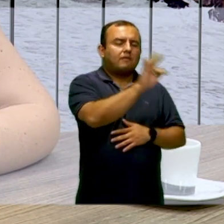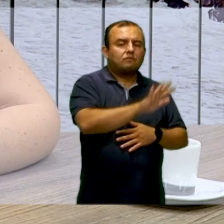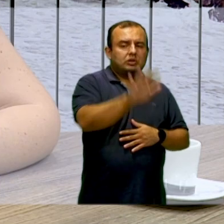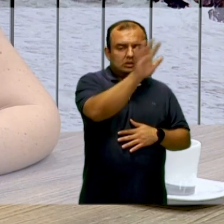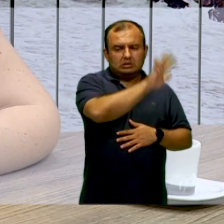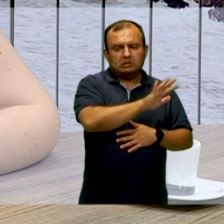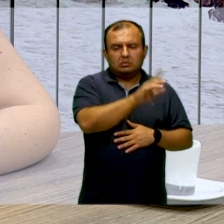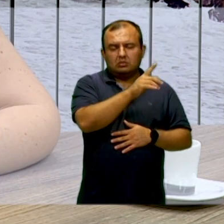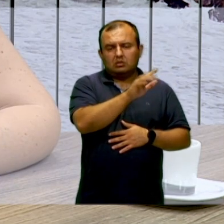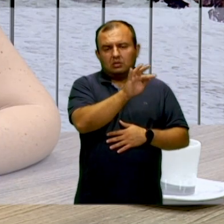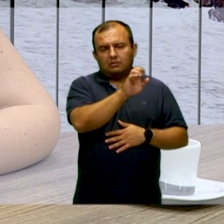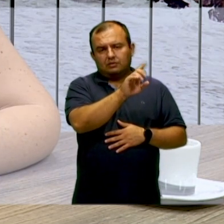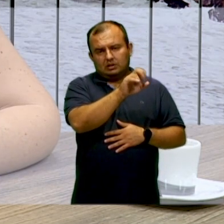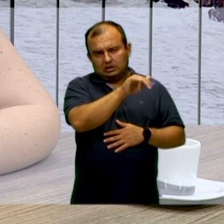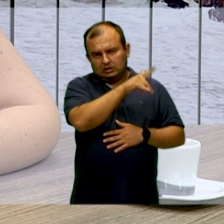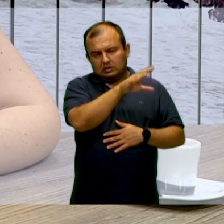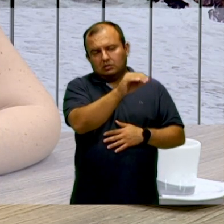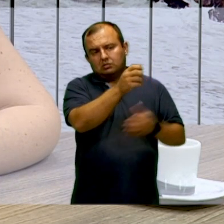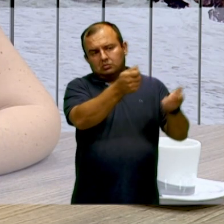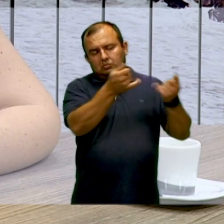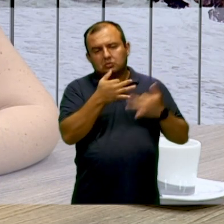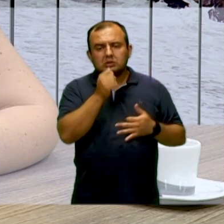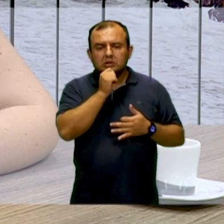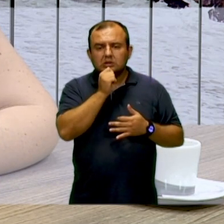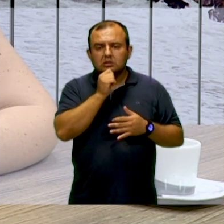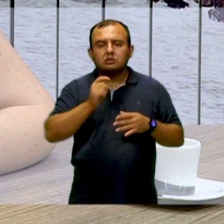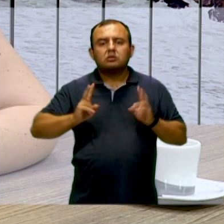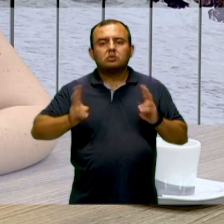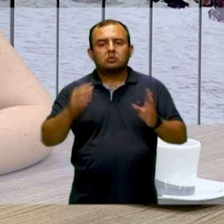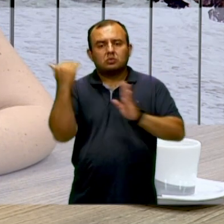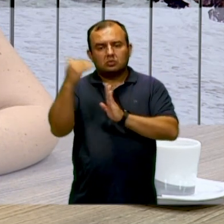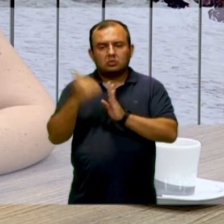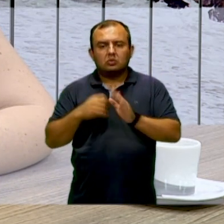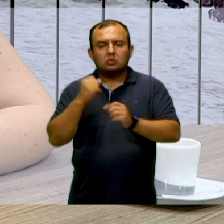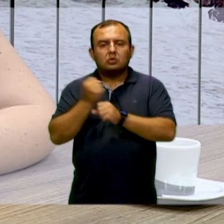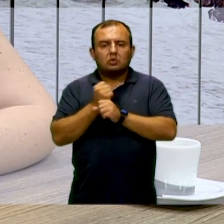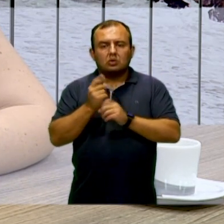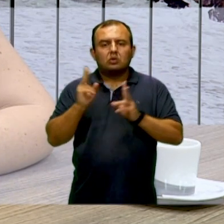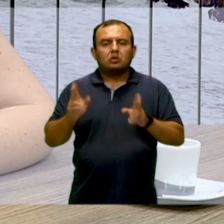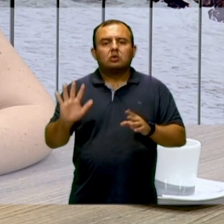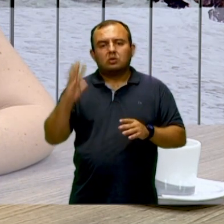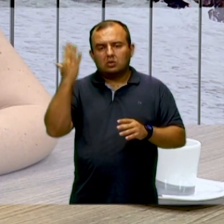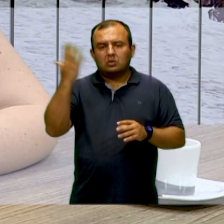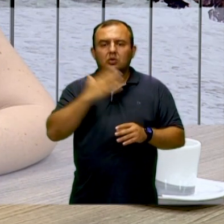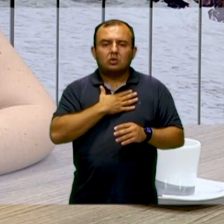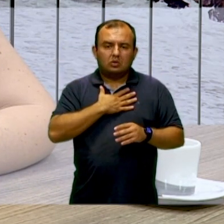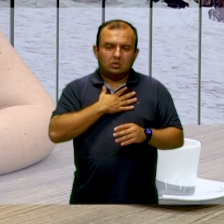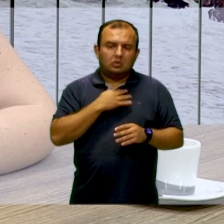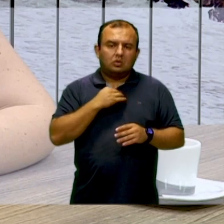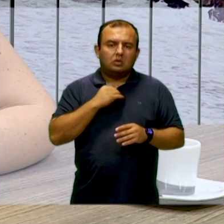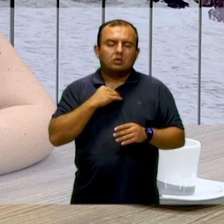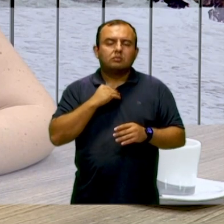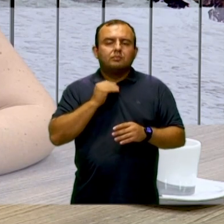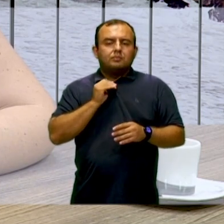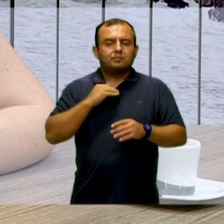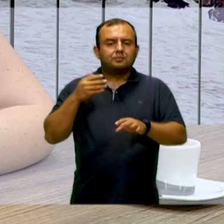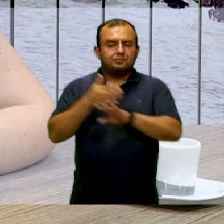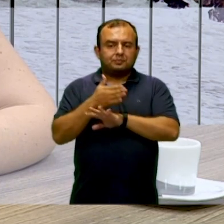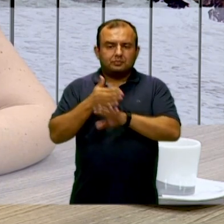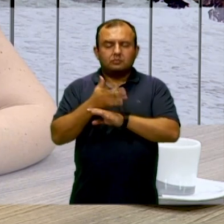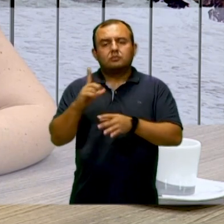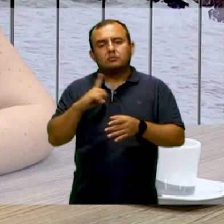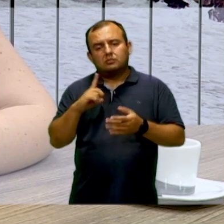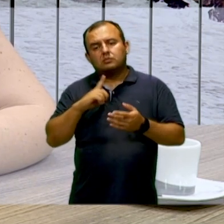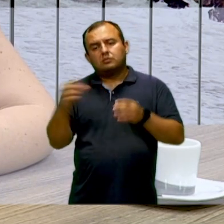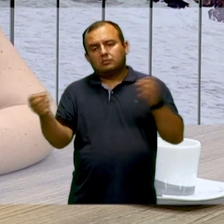Eles não têm ainda. Mas a gente vai manter as programações anuais, como acontecia, para quem gosta, né, de participar. E vão ter